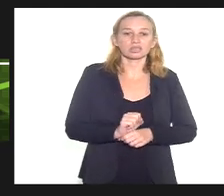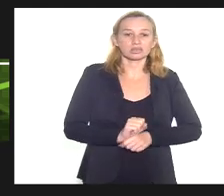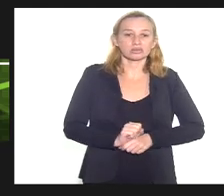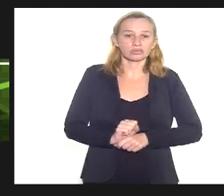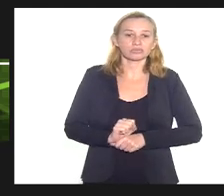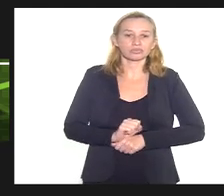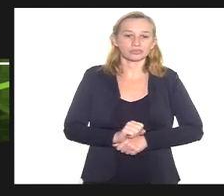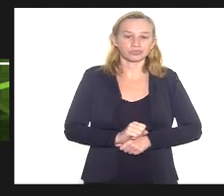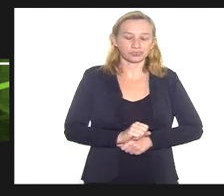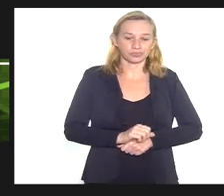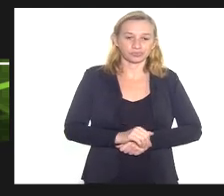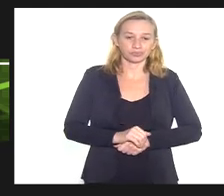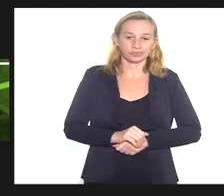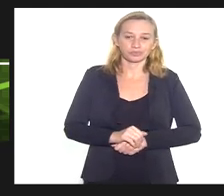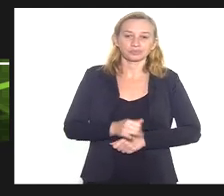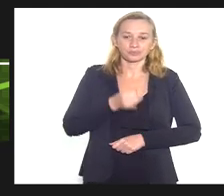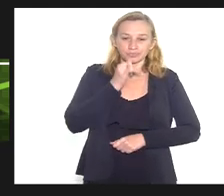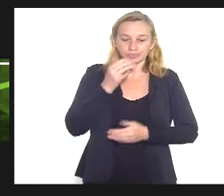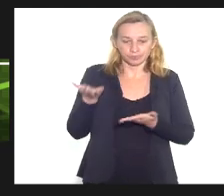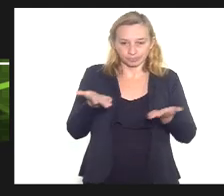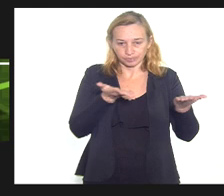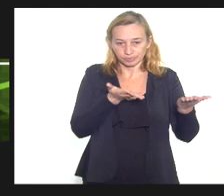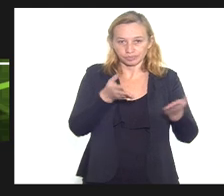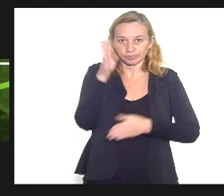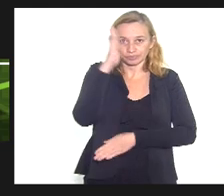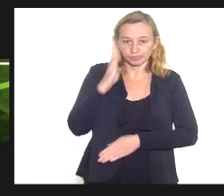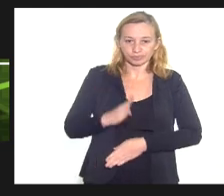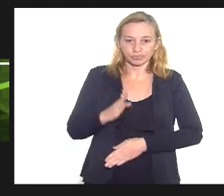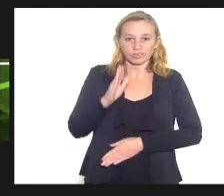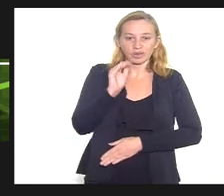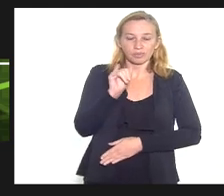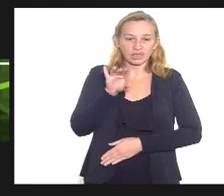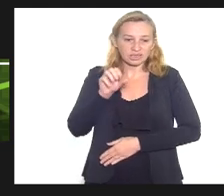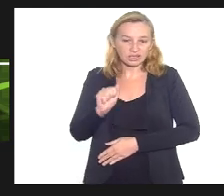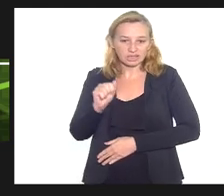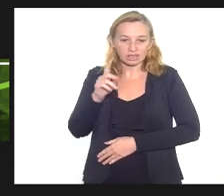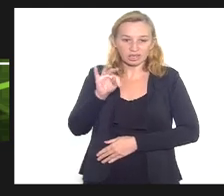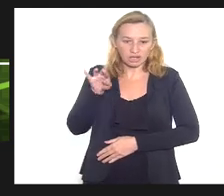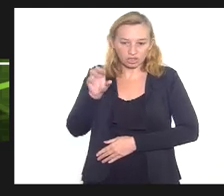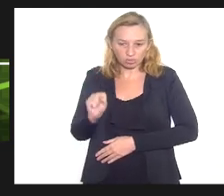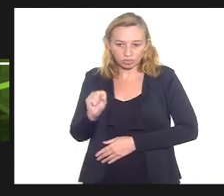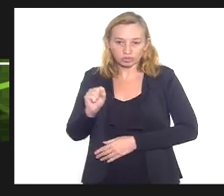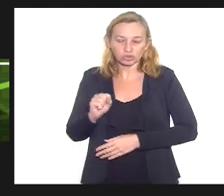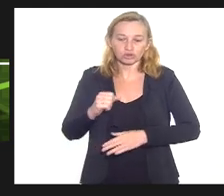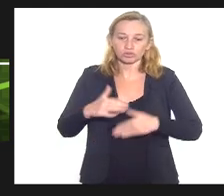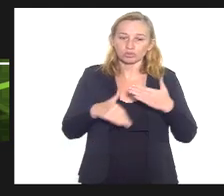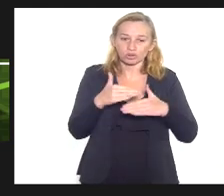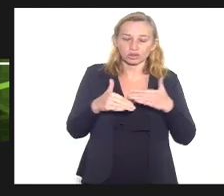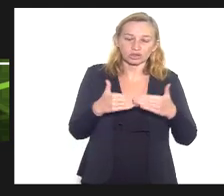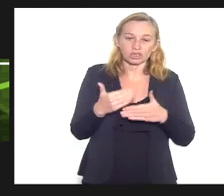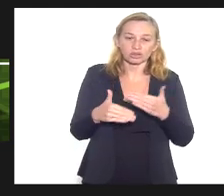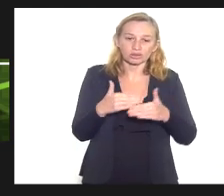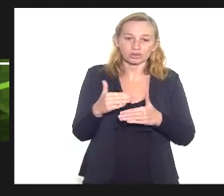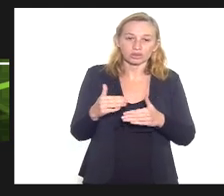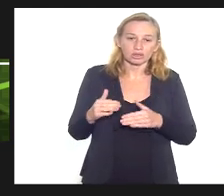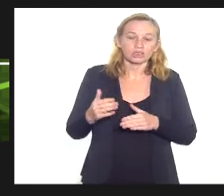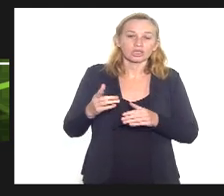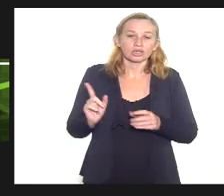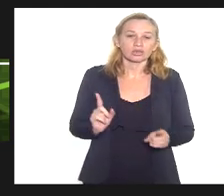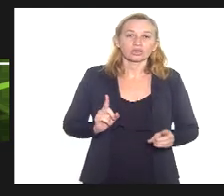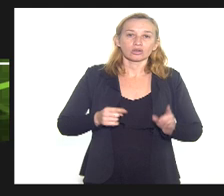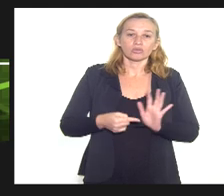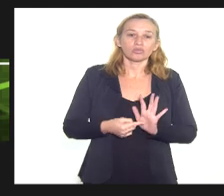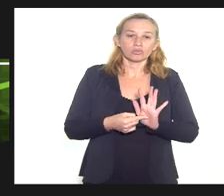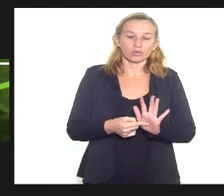possível. Exemplo específico aqui do Brasil, na Bacia de Campos, o processo que encontra-se neste